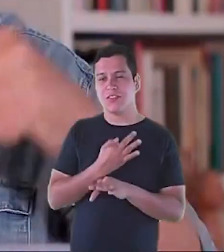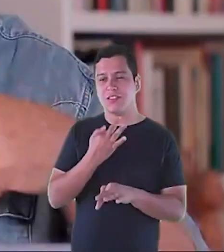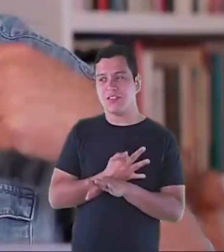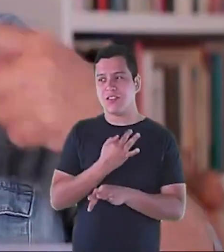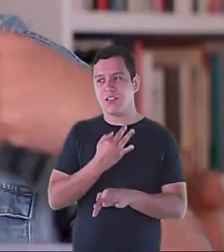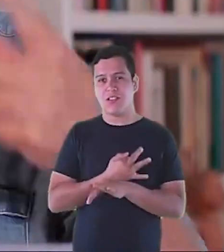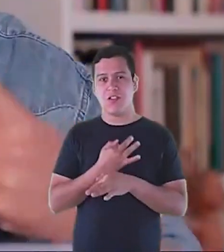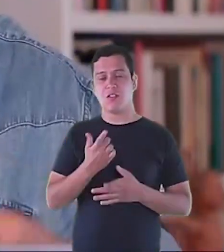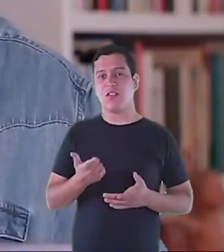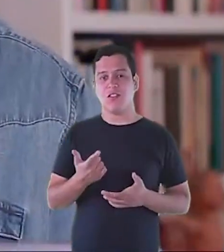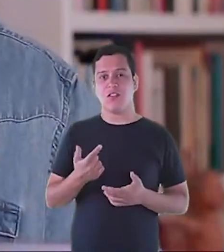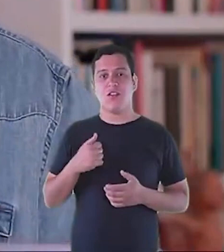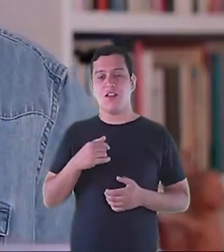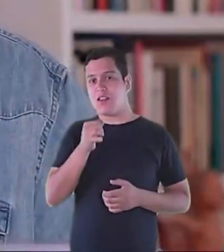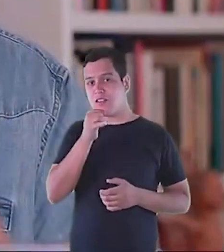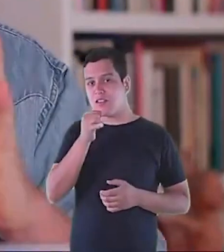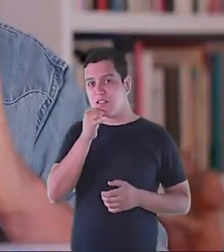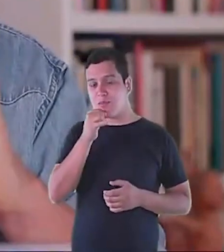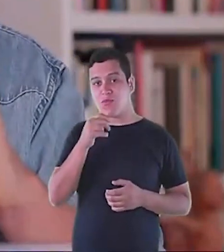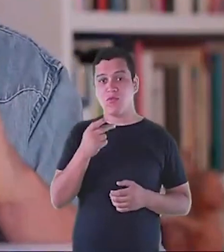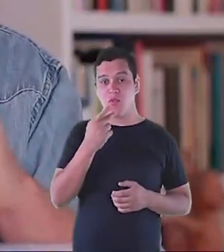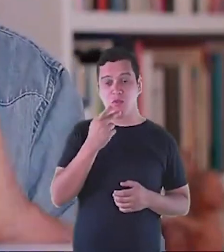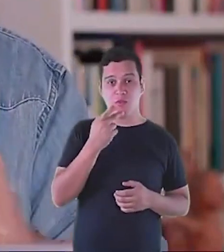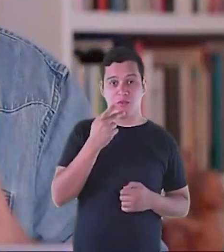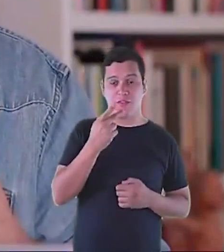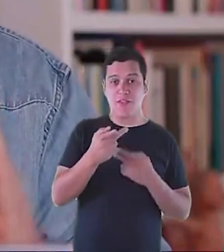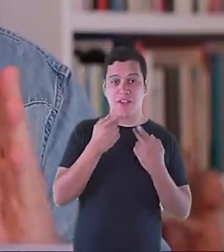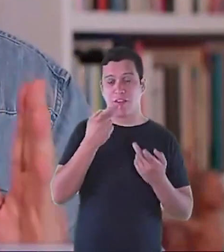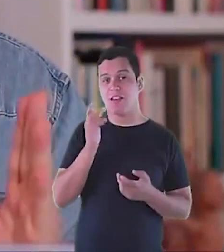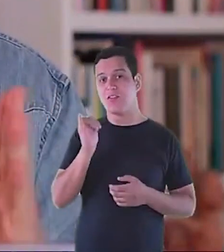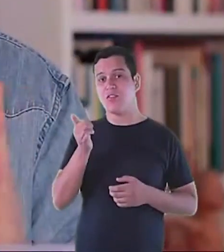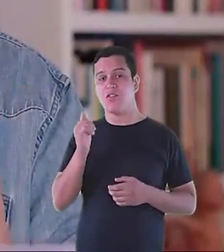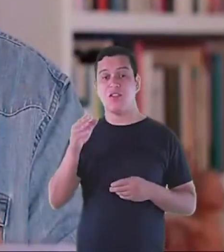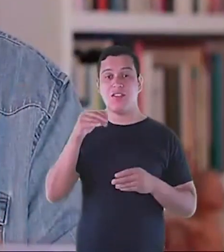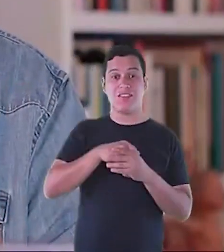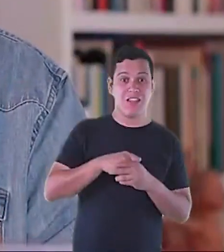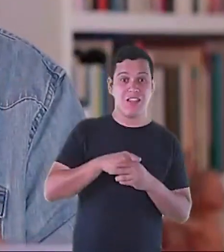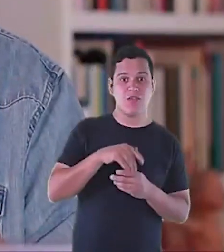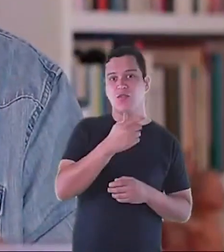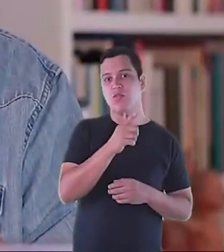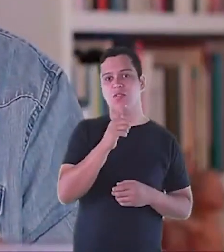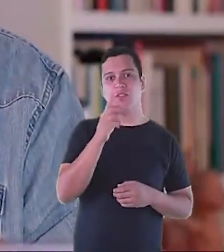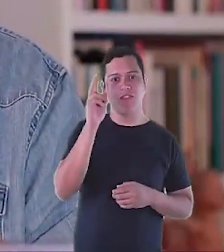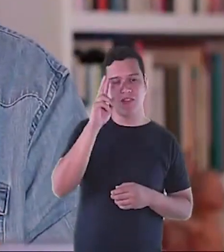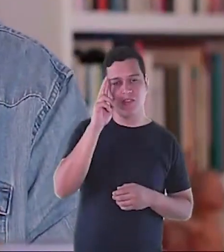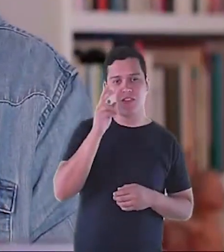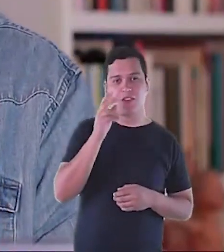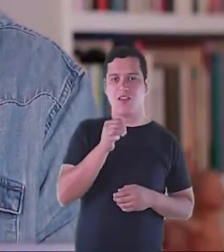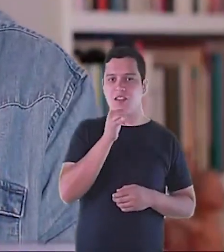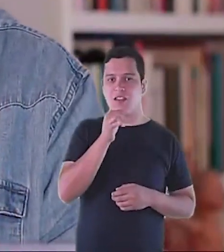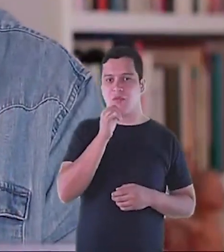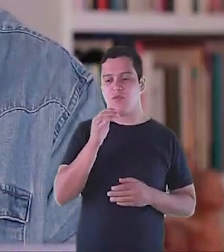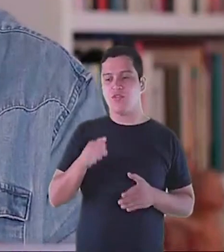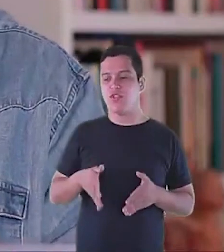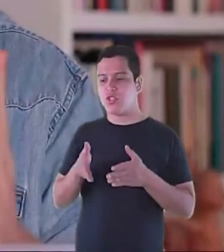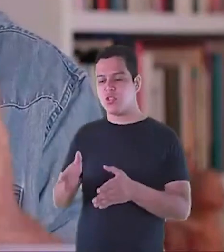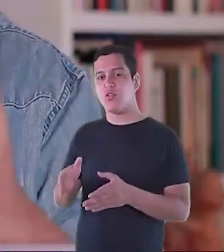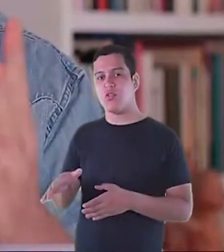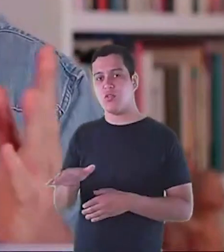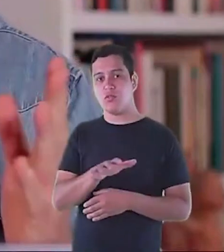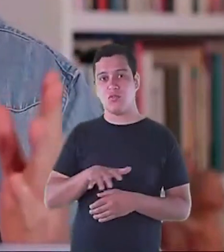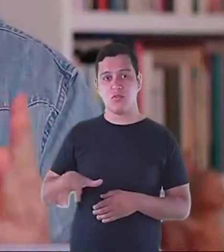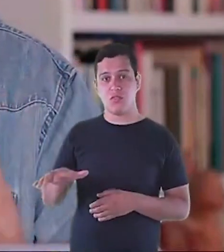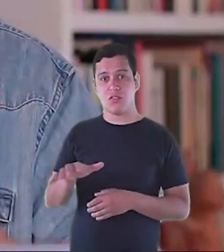as histórias dentro das histórias? Vou dar um exemplo. Chegou ali em Tiradentes, tinha uma